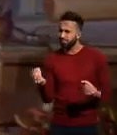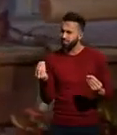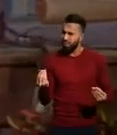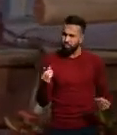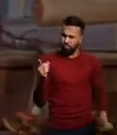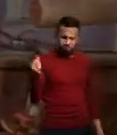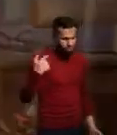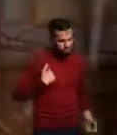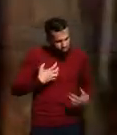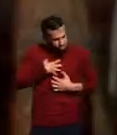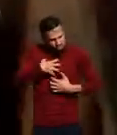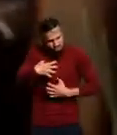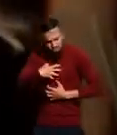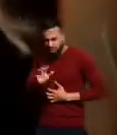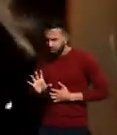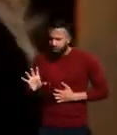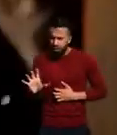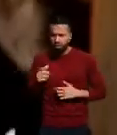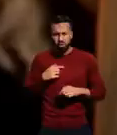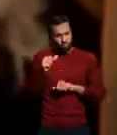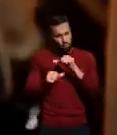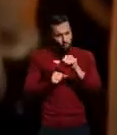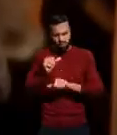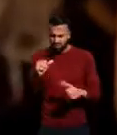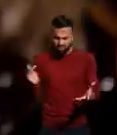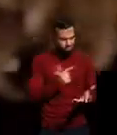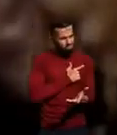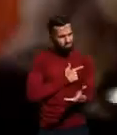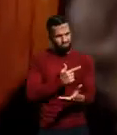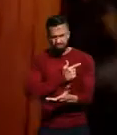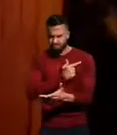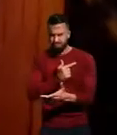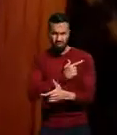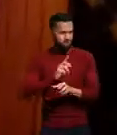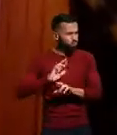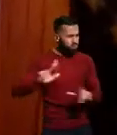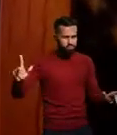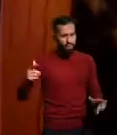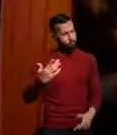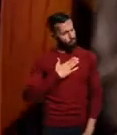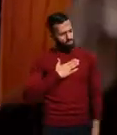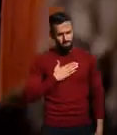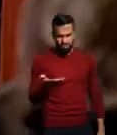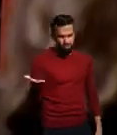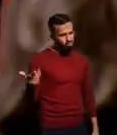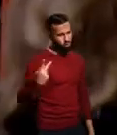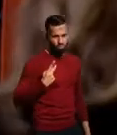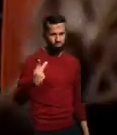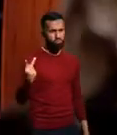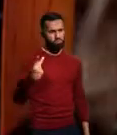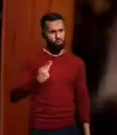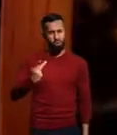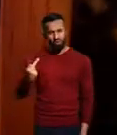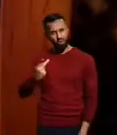demorar, sua atitude se torna tão feia pra você e pra mim.